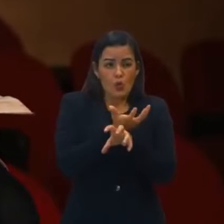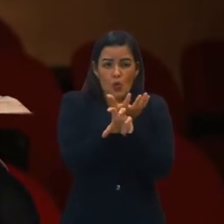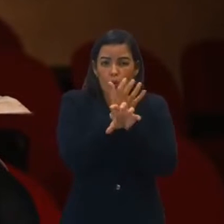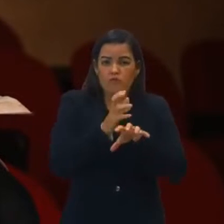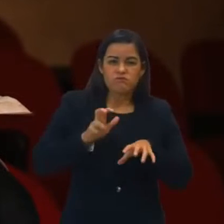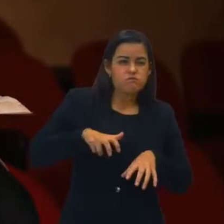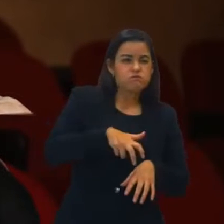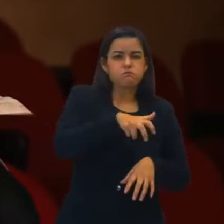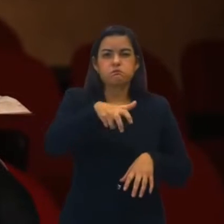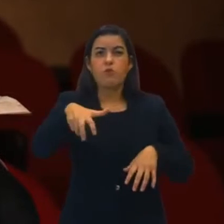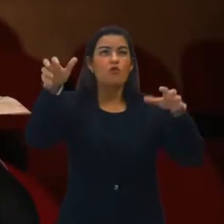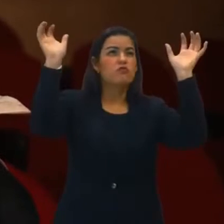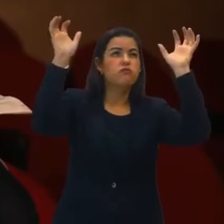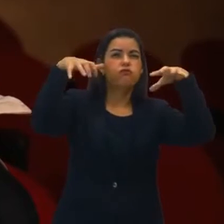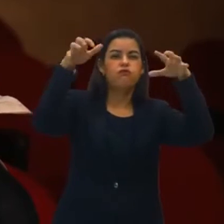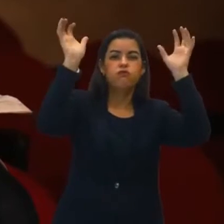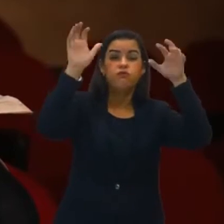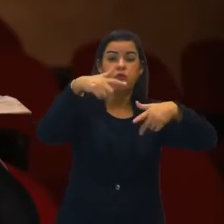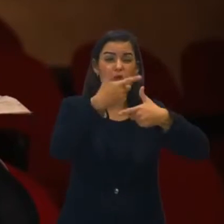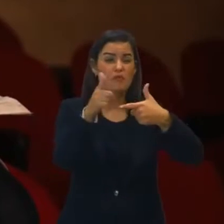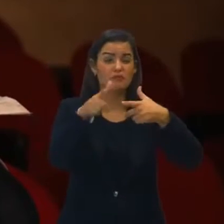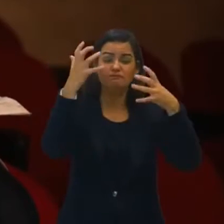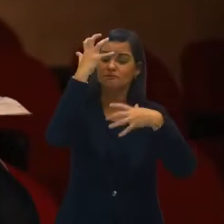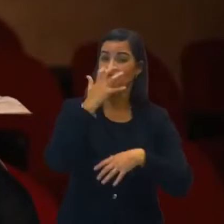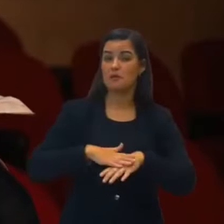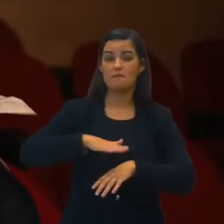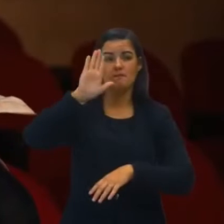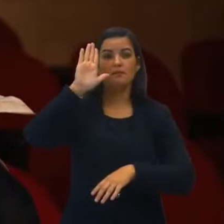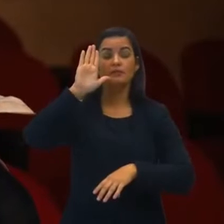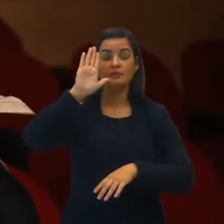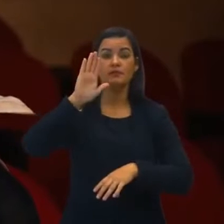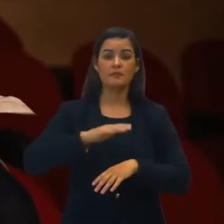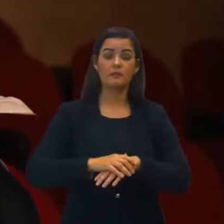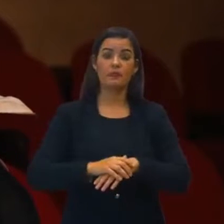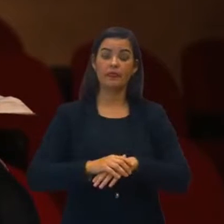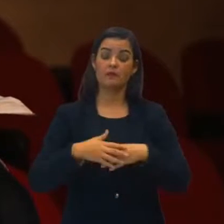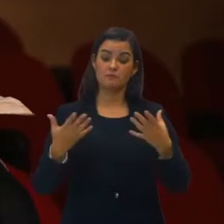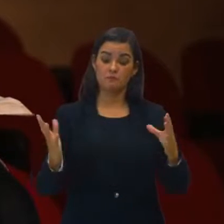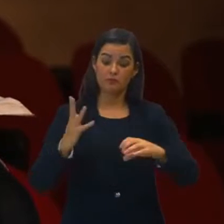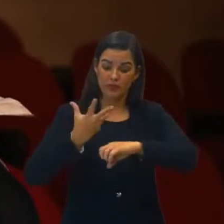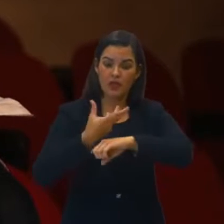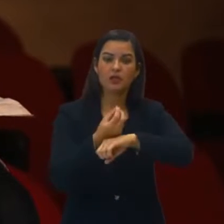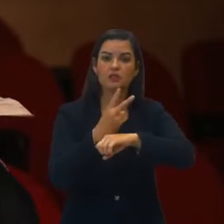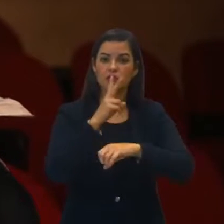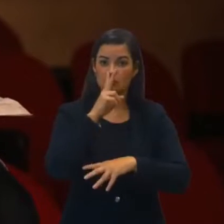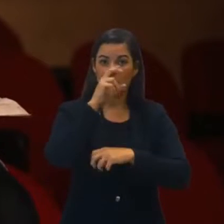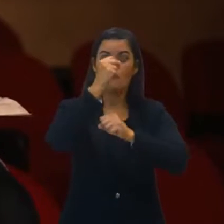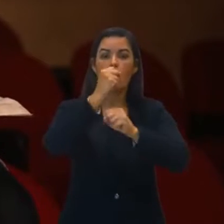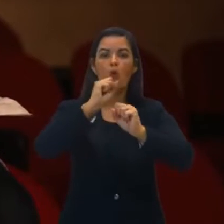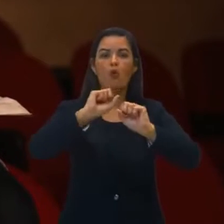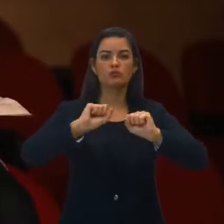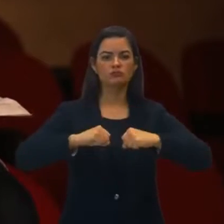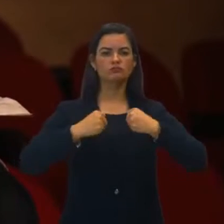enfrentando as tempestades mais borrascosas, a igreja foi fortalecida, a